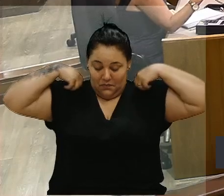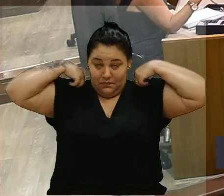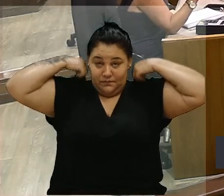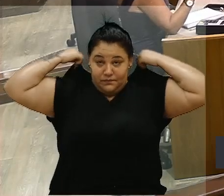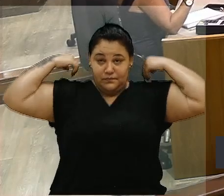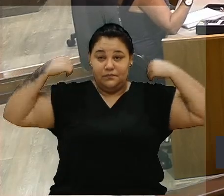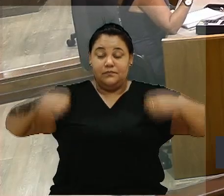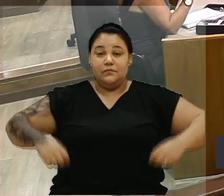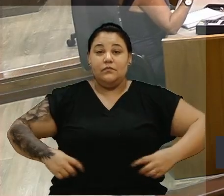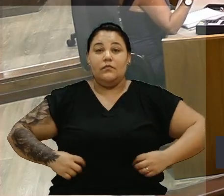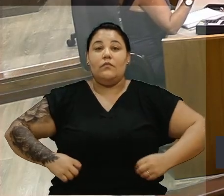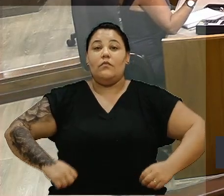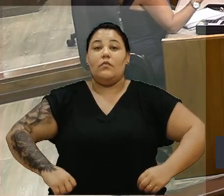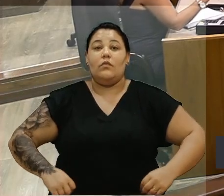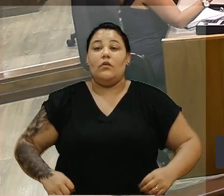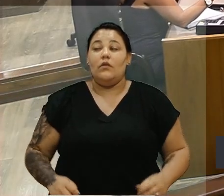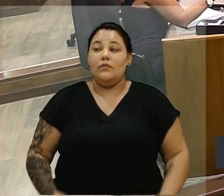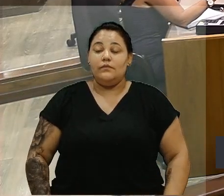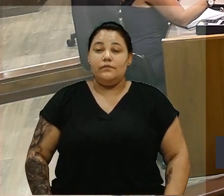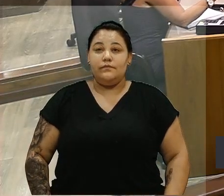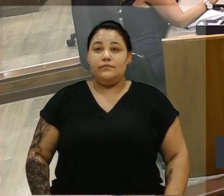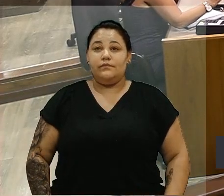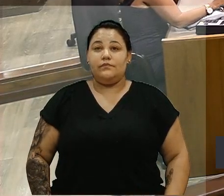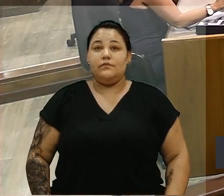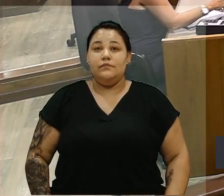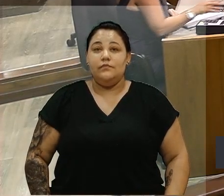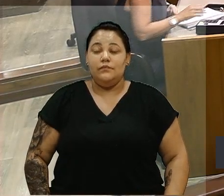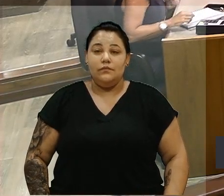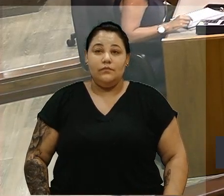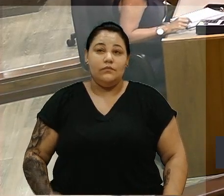Frisso. Uma parte, vereador.